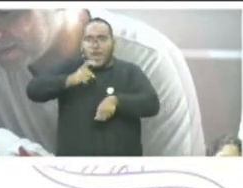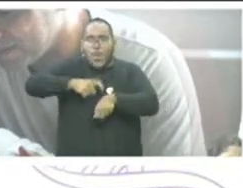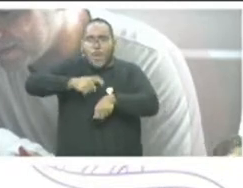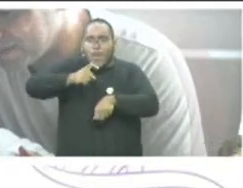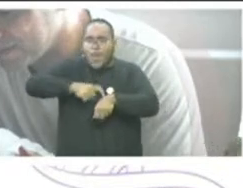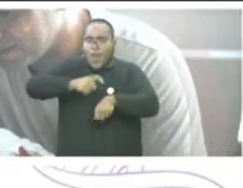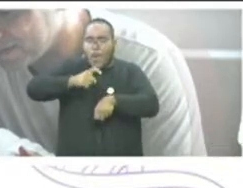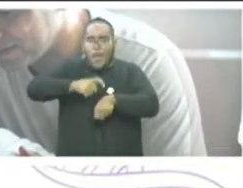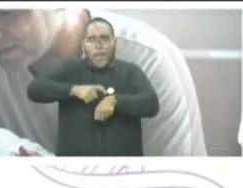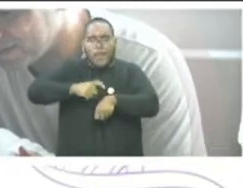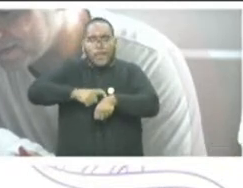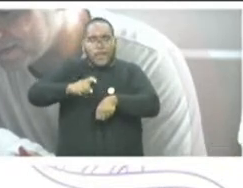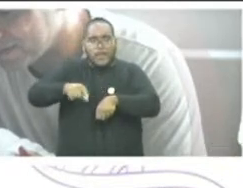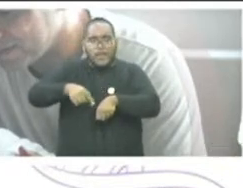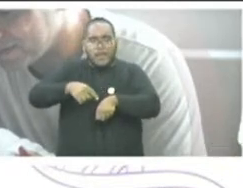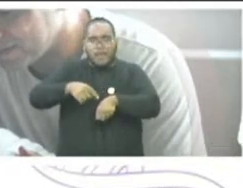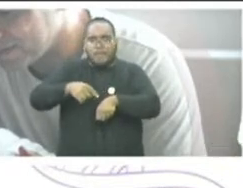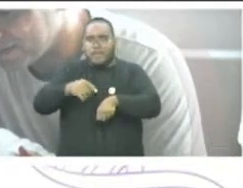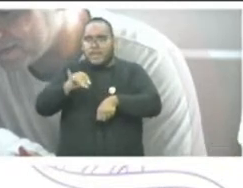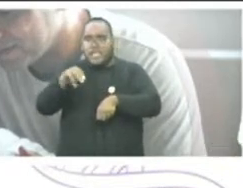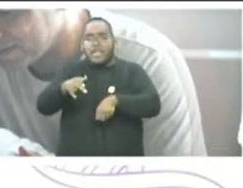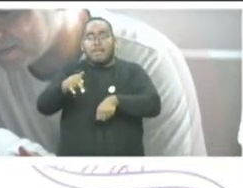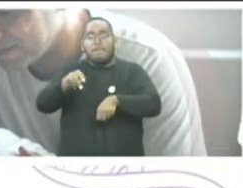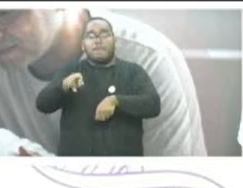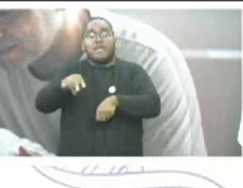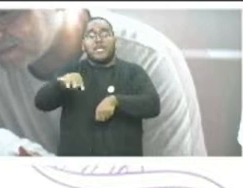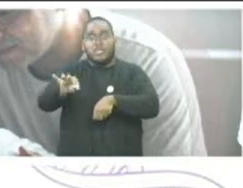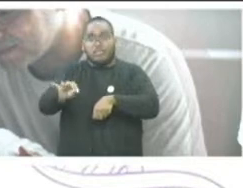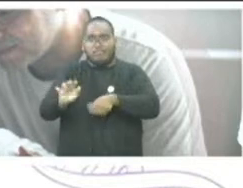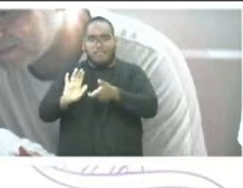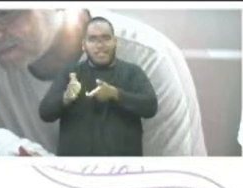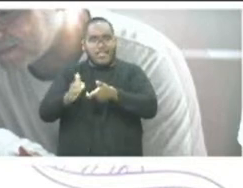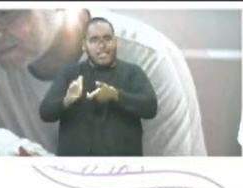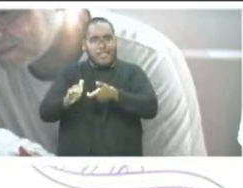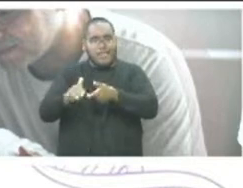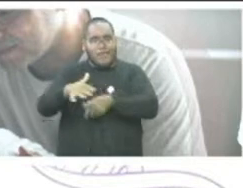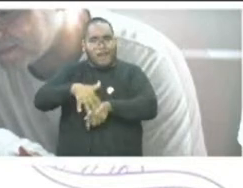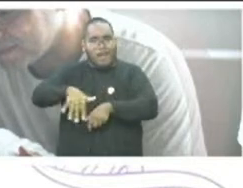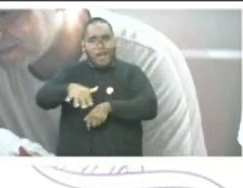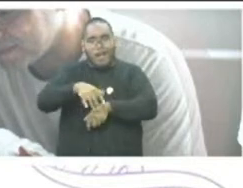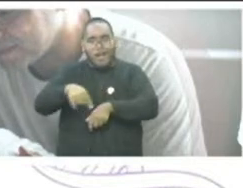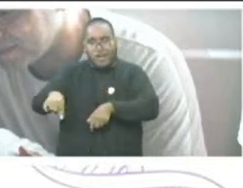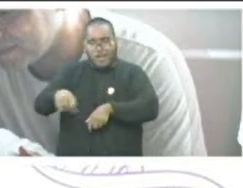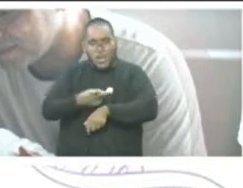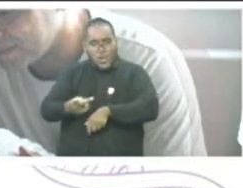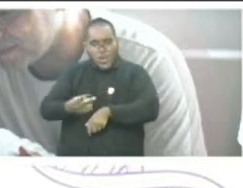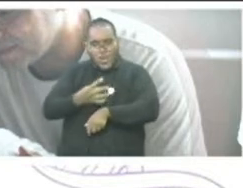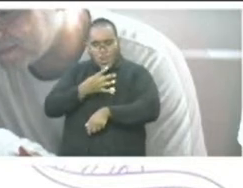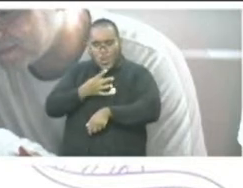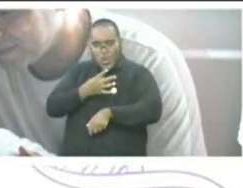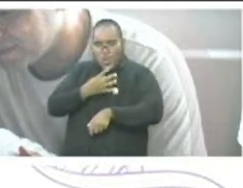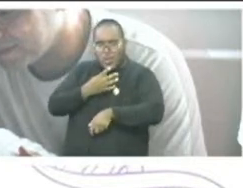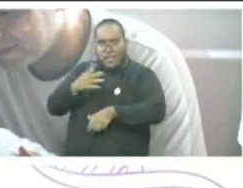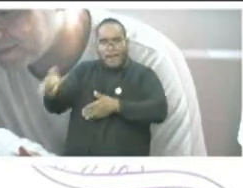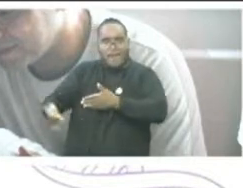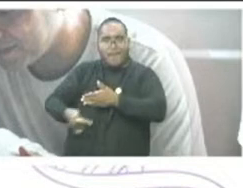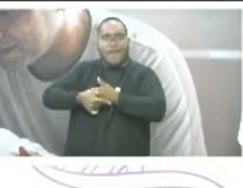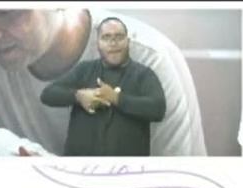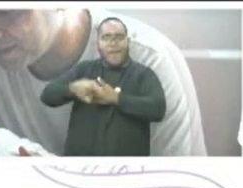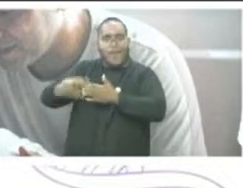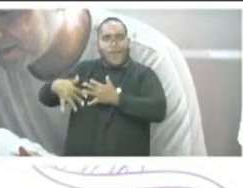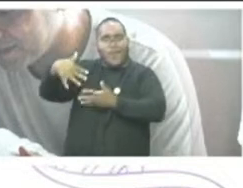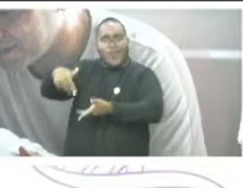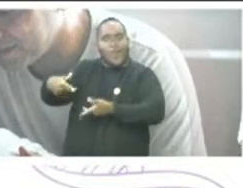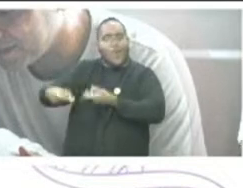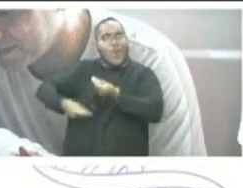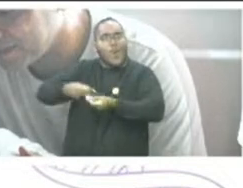é conhecido como imprinting, deles realmente entenderem quem são, quais são seus papéis no mundo, né? Como vai ser